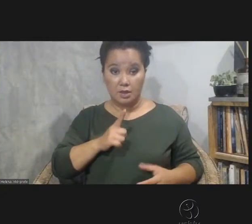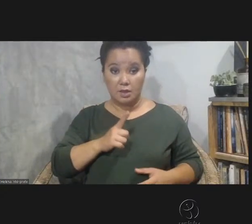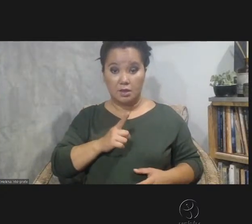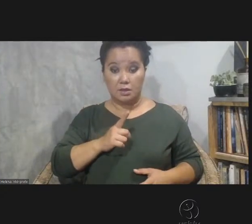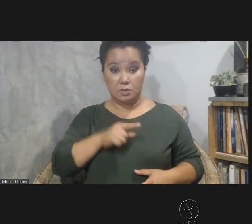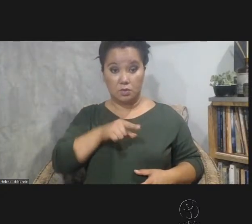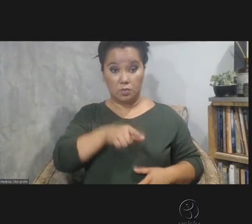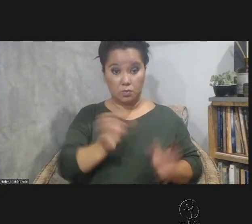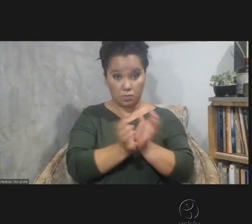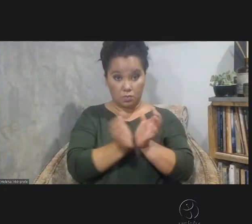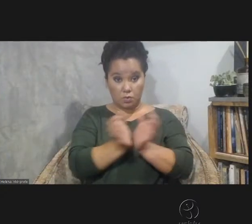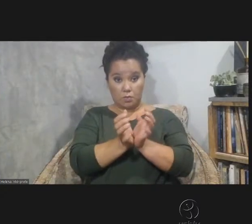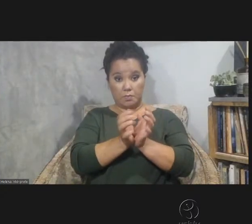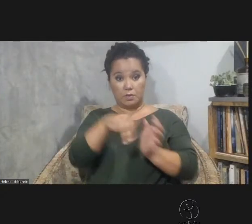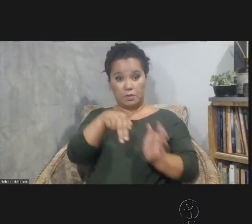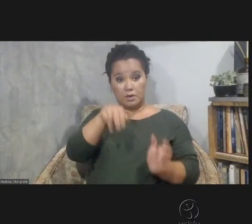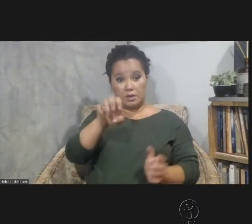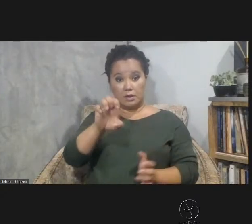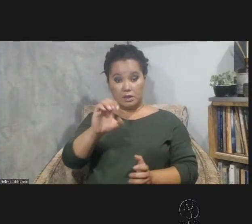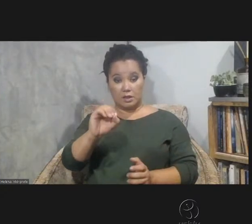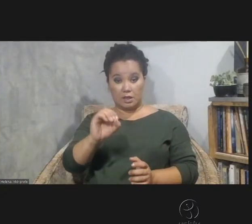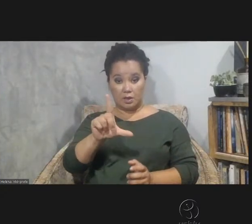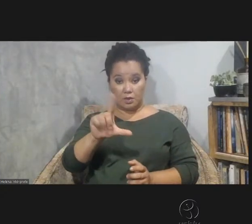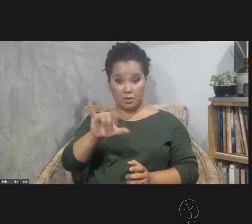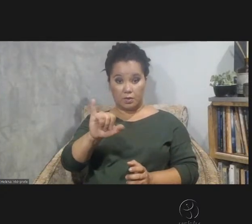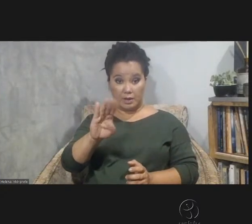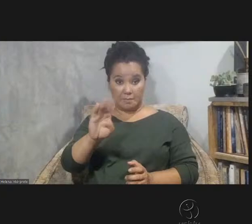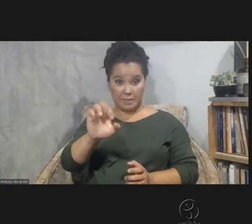trabalhadores dobráveis,